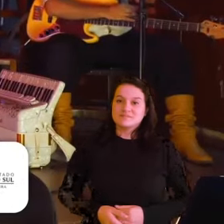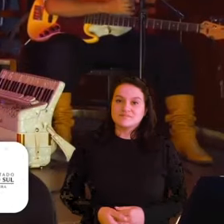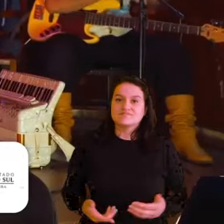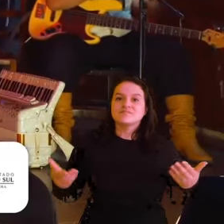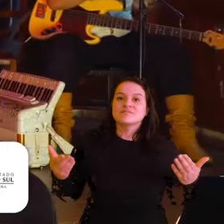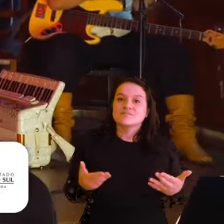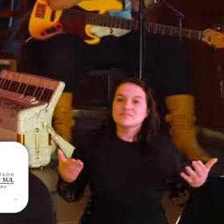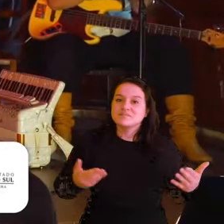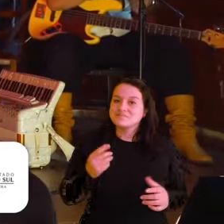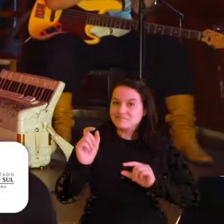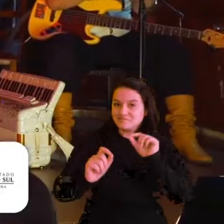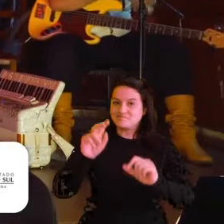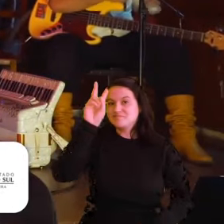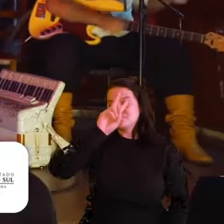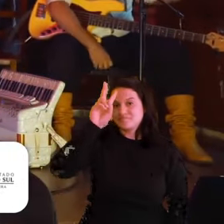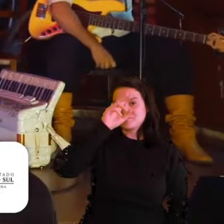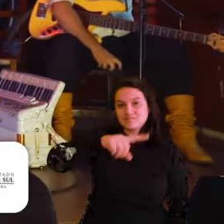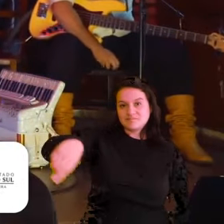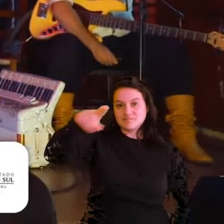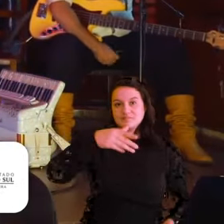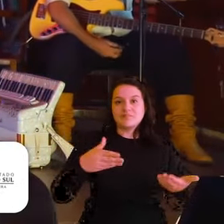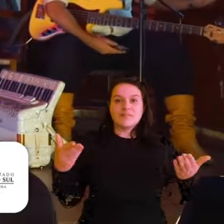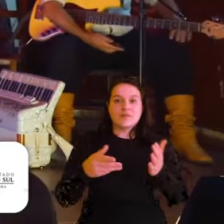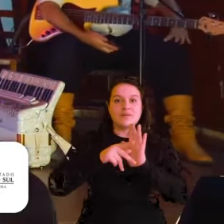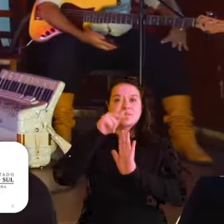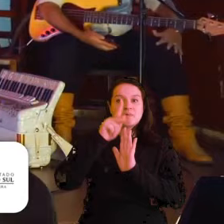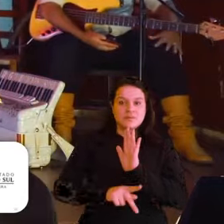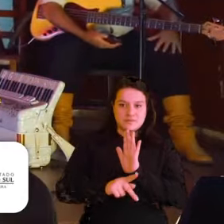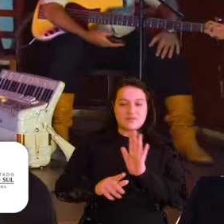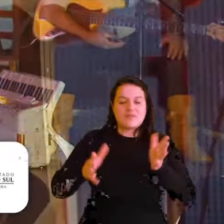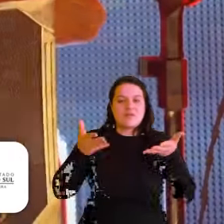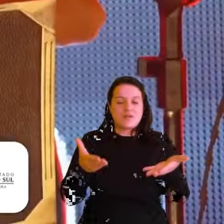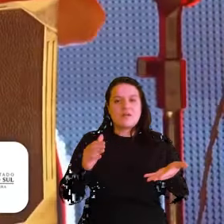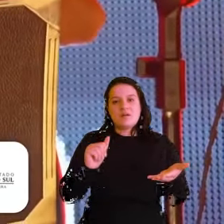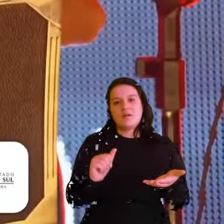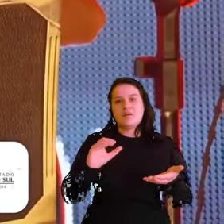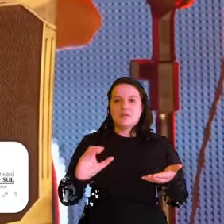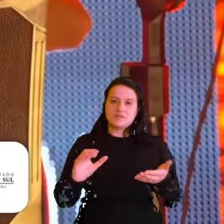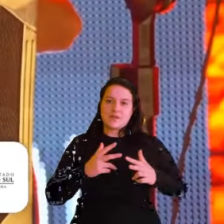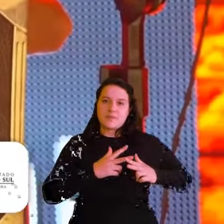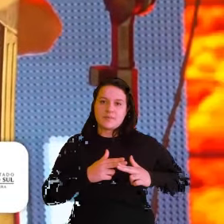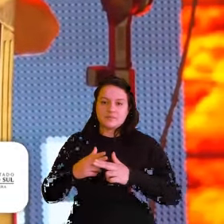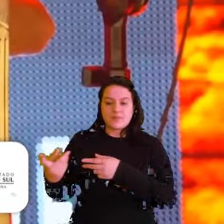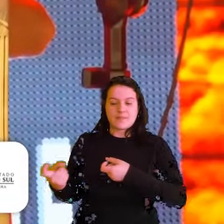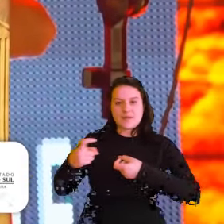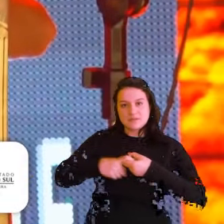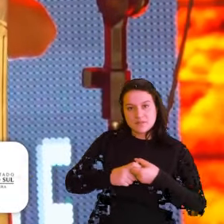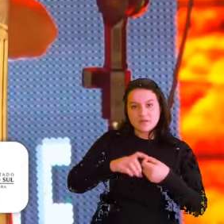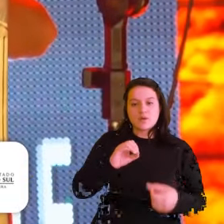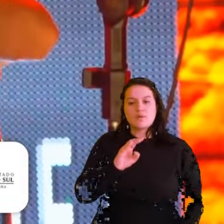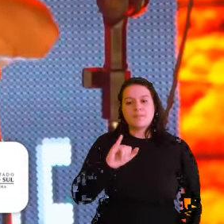Oi. Então vamos lá, Márcio Fava. Vamos lembrando, pessoal, que esse projeto está sendo realizado pela AC Produções